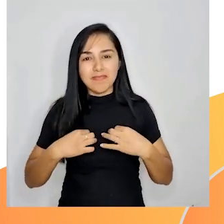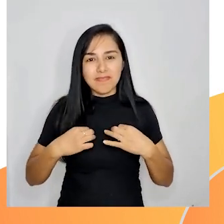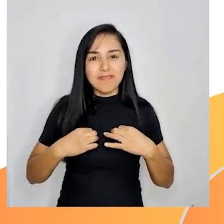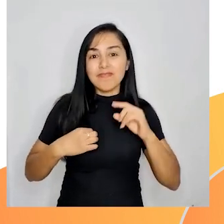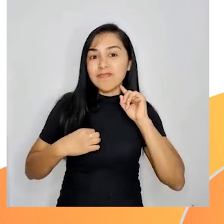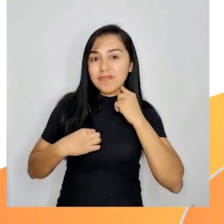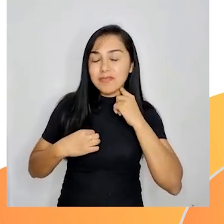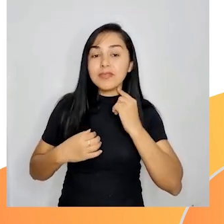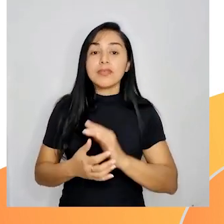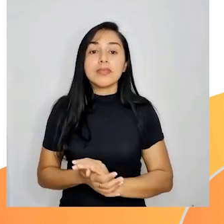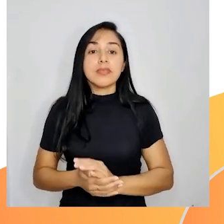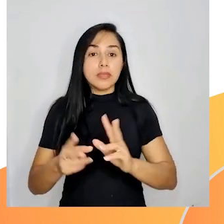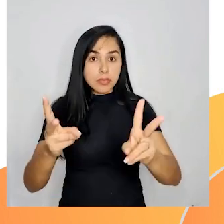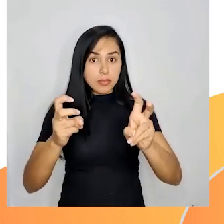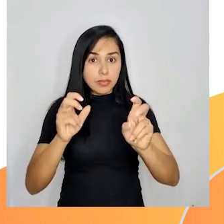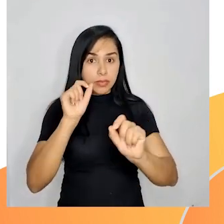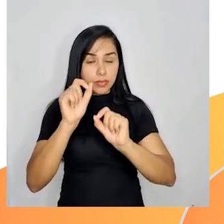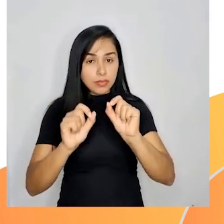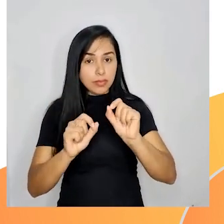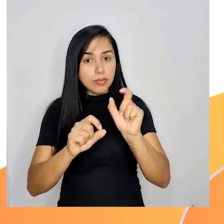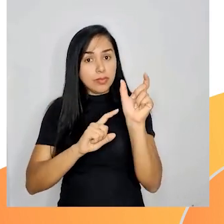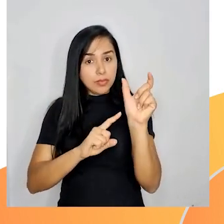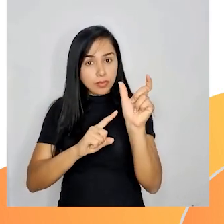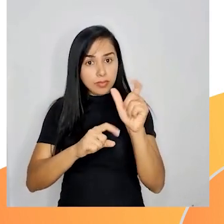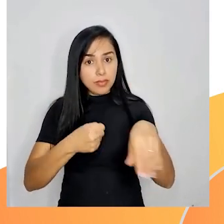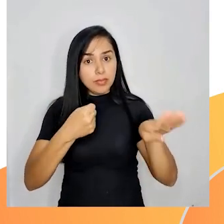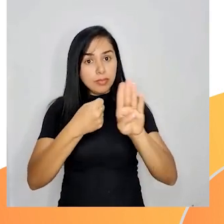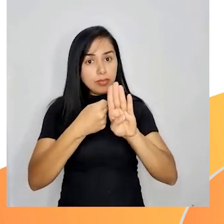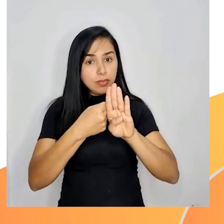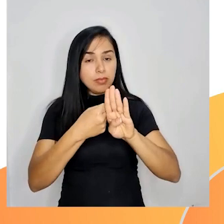substantivo espantalhos um adjetivo,